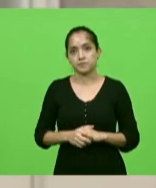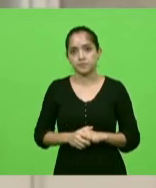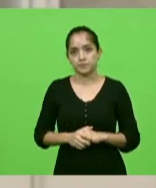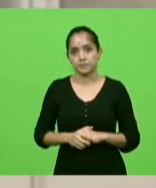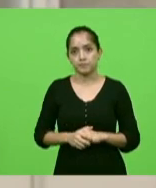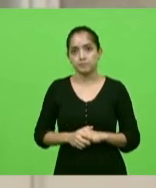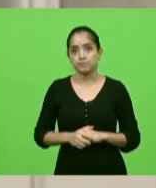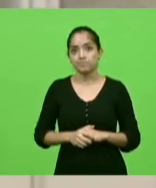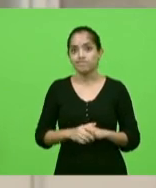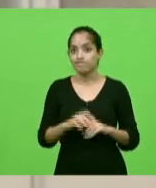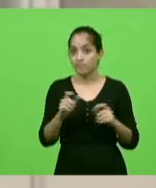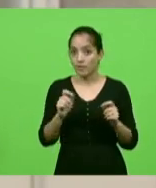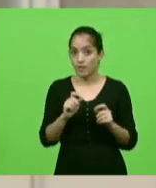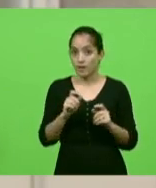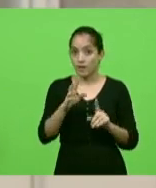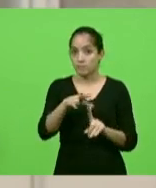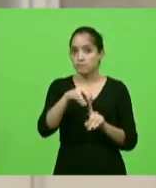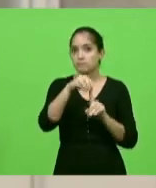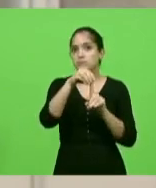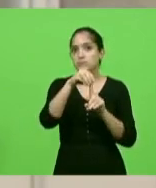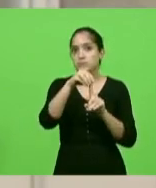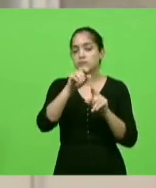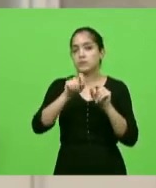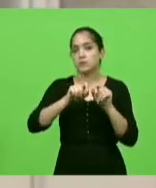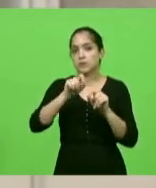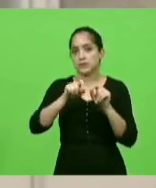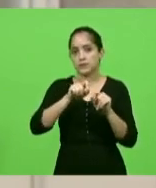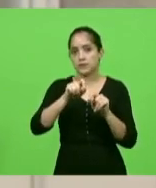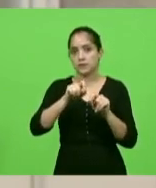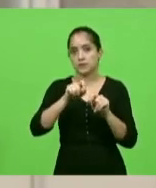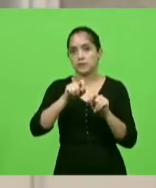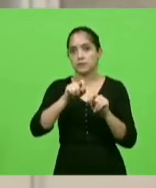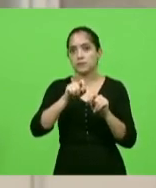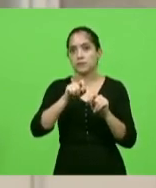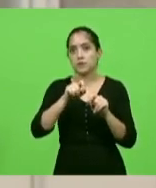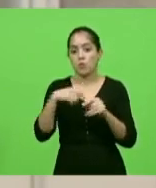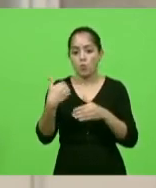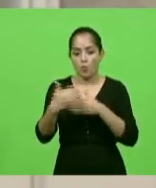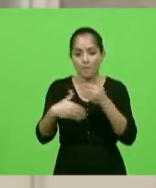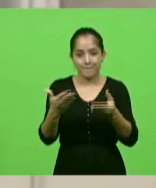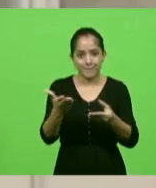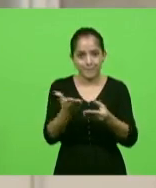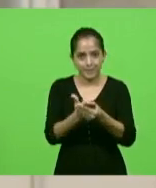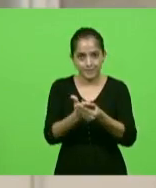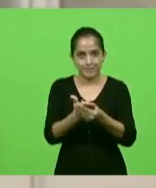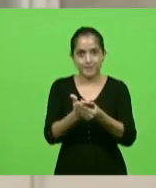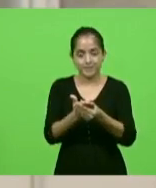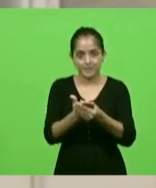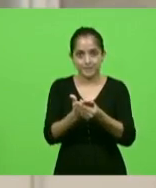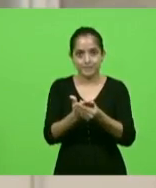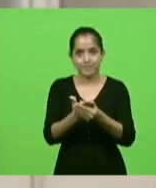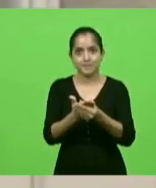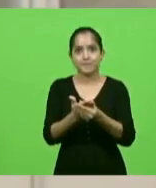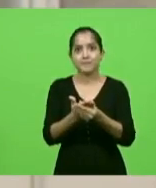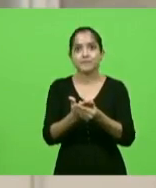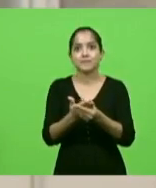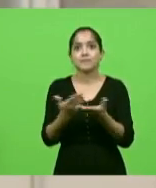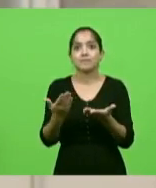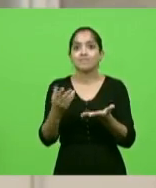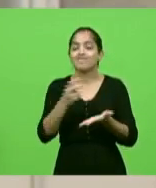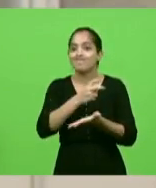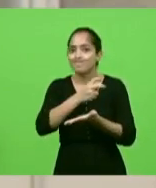a frisar King e o presente processo ele é um processo